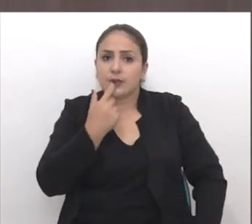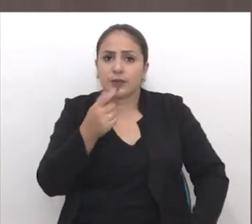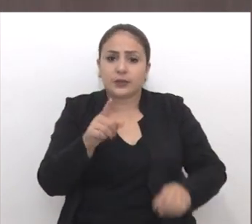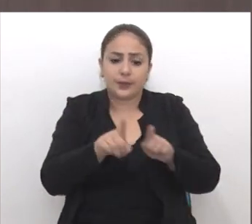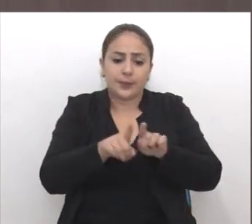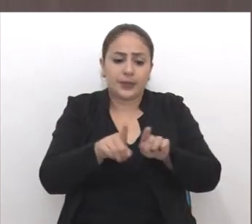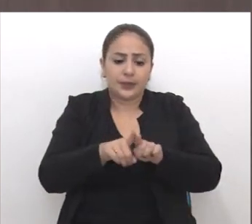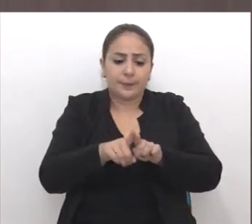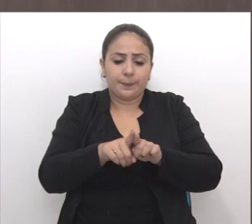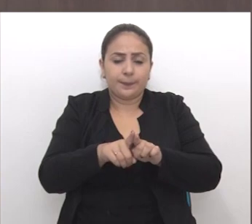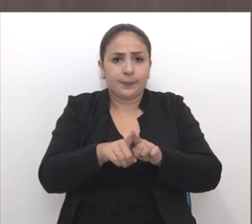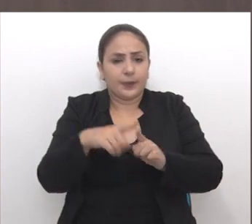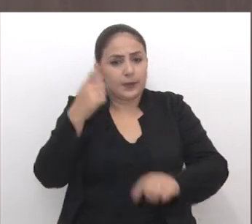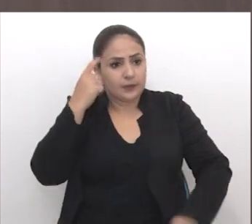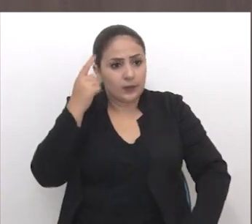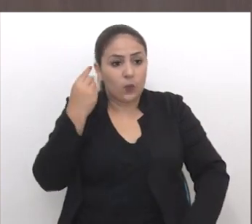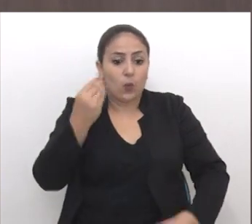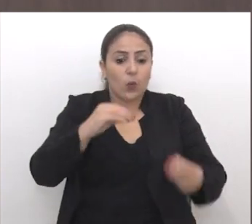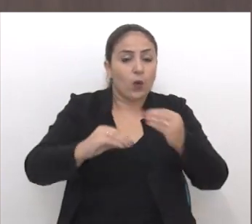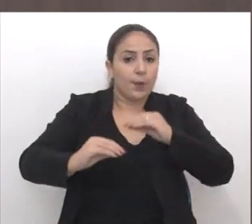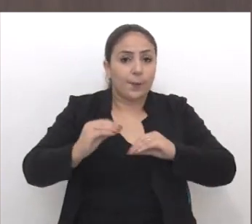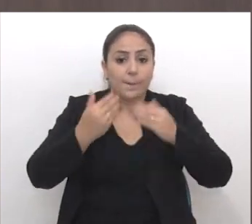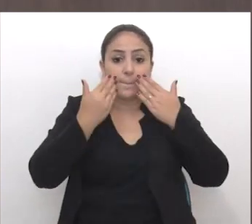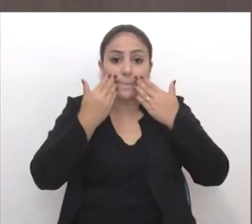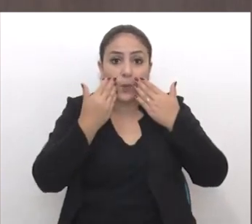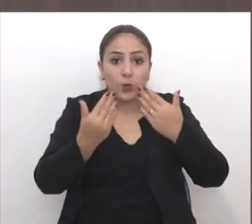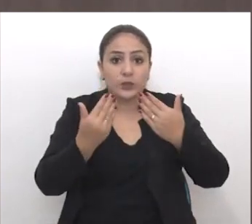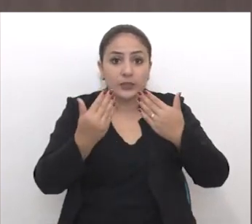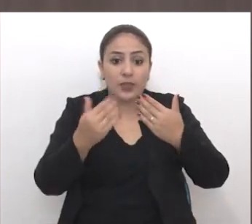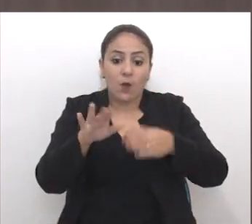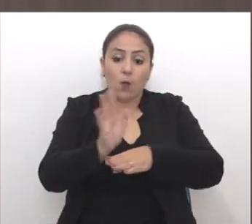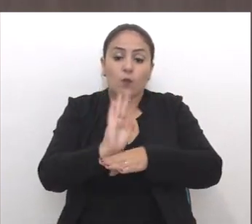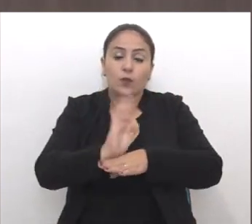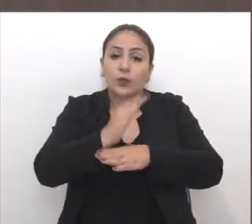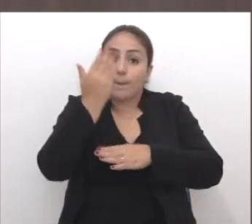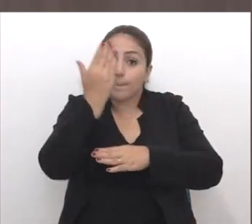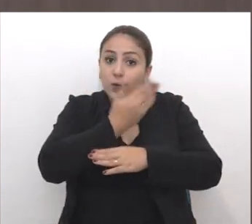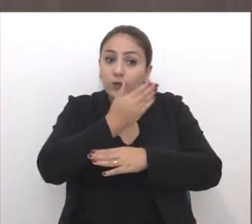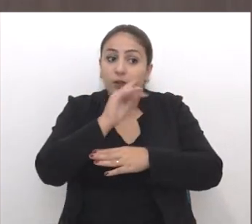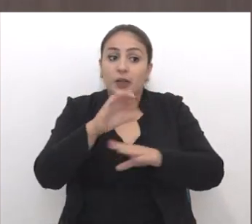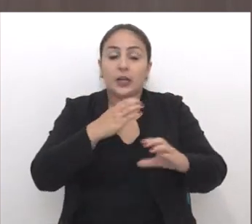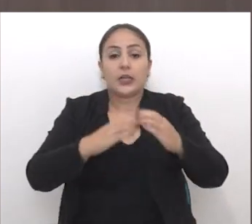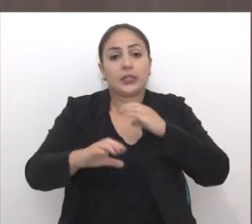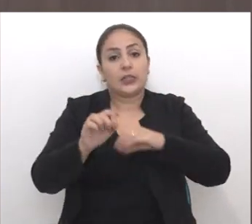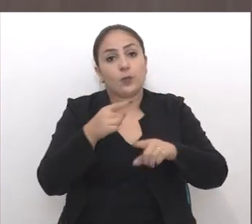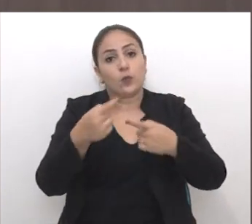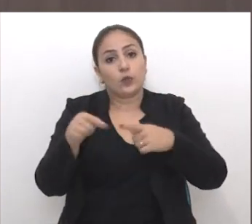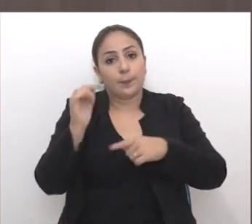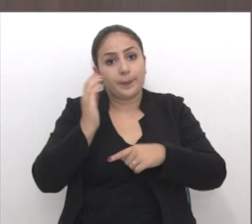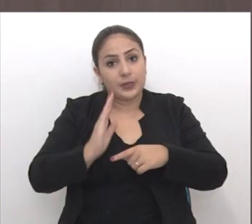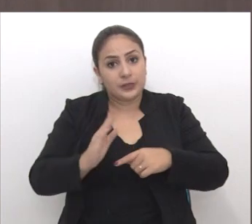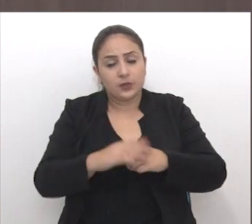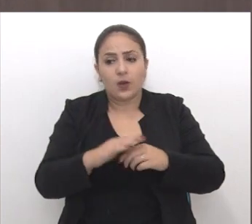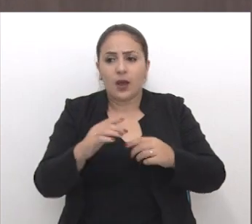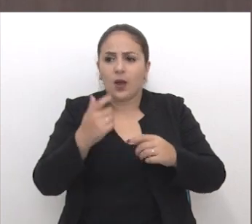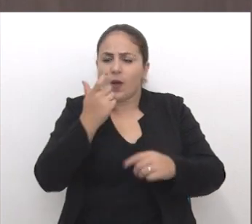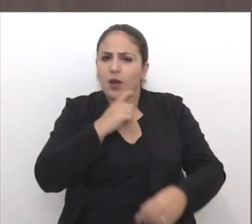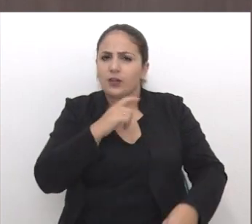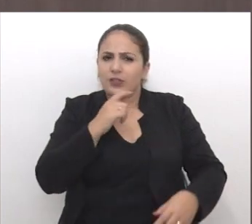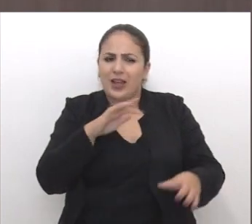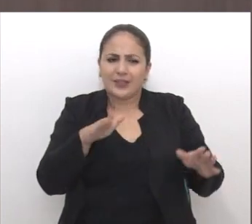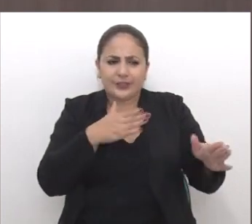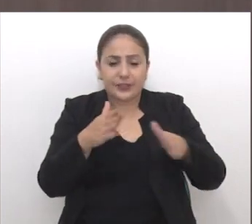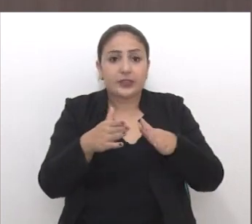crianças também. E ainda de fato foi colocado de exibirem um vídeo para comprovar que foi cantado o hino. Eu acho assim que muitas